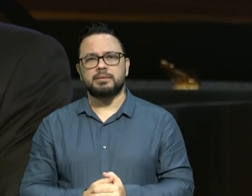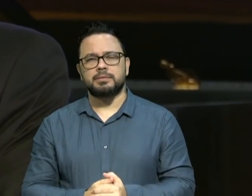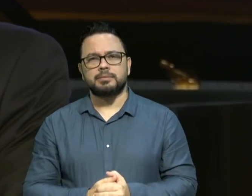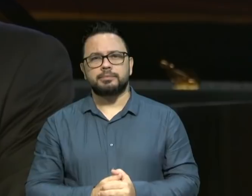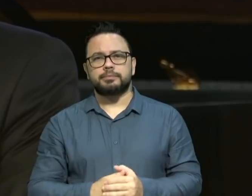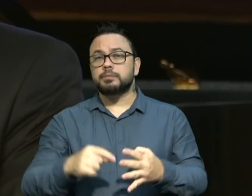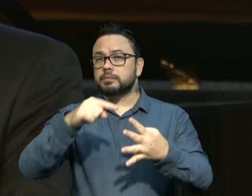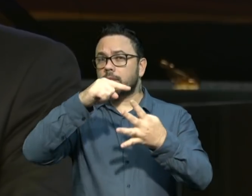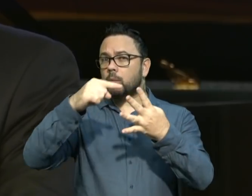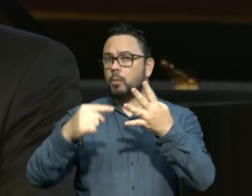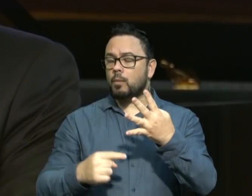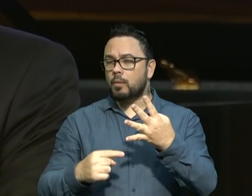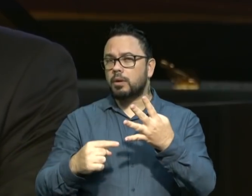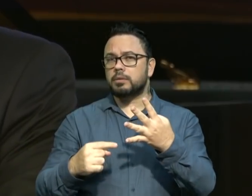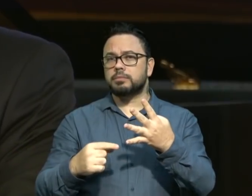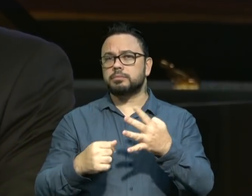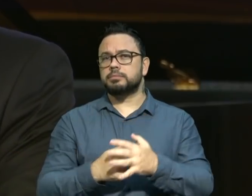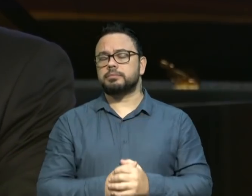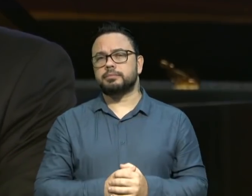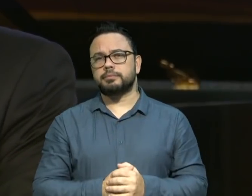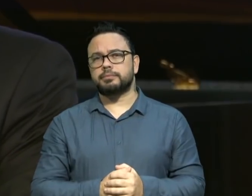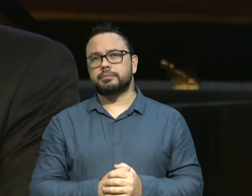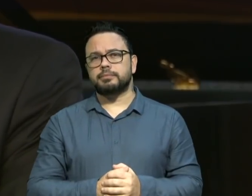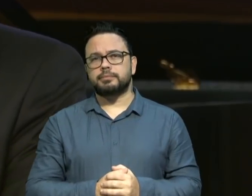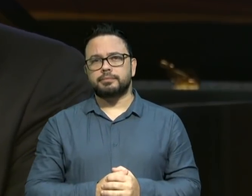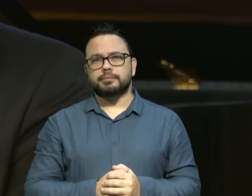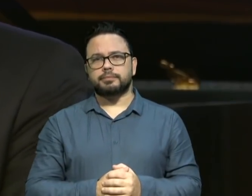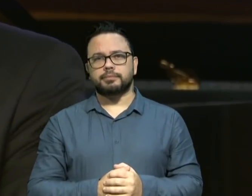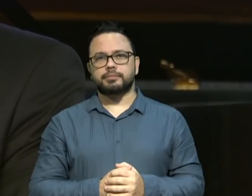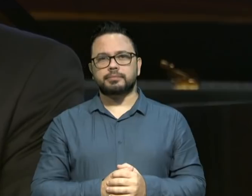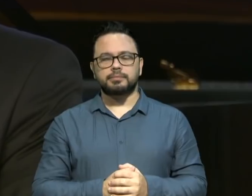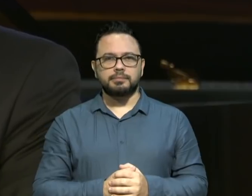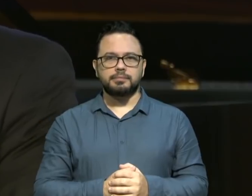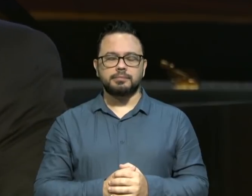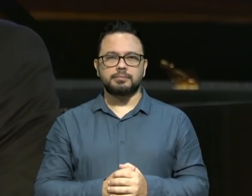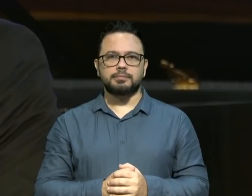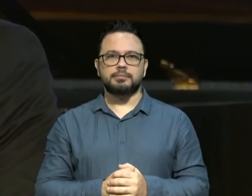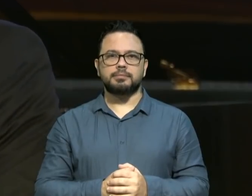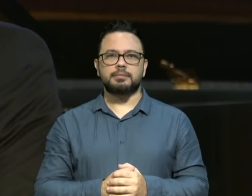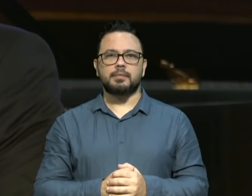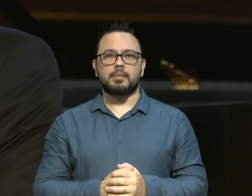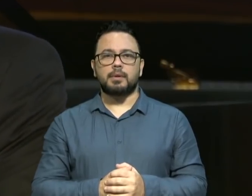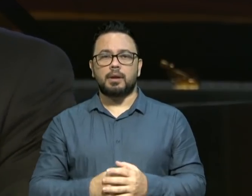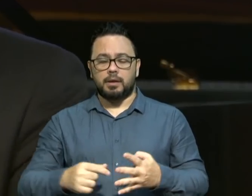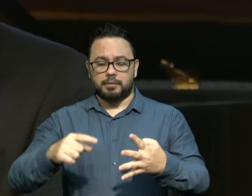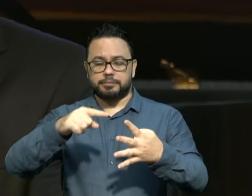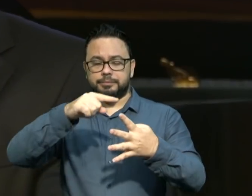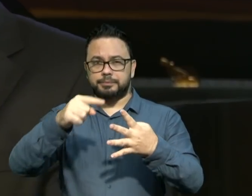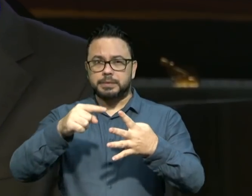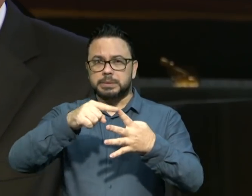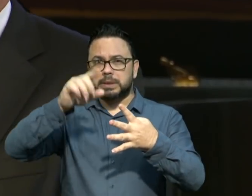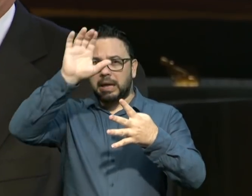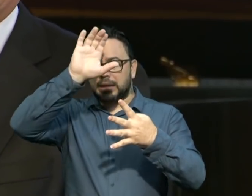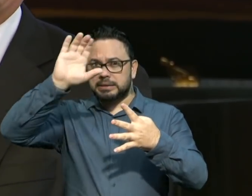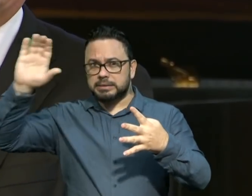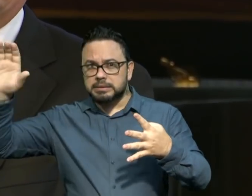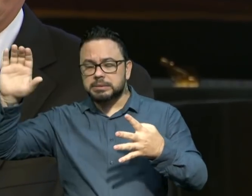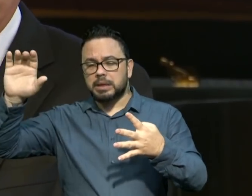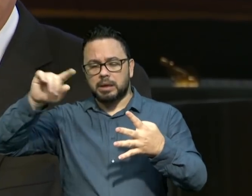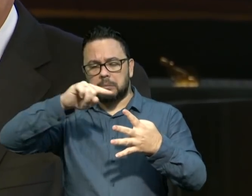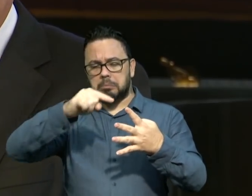E essas quatro coisas bom e até mesmo ao falar do céu as quatro coisas não são